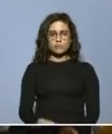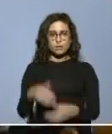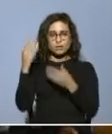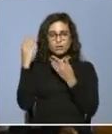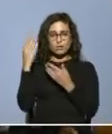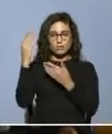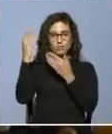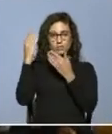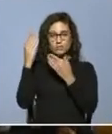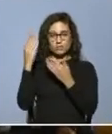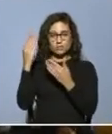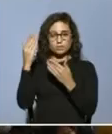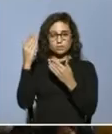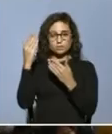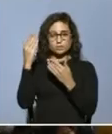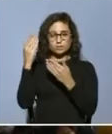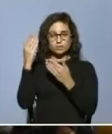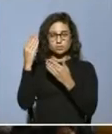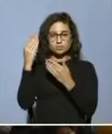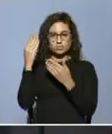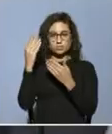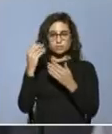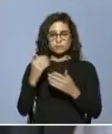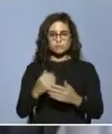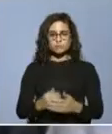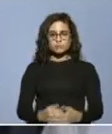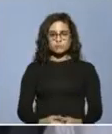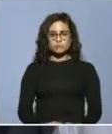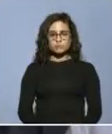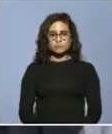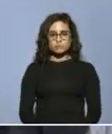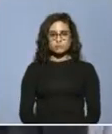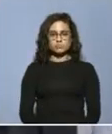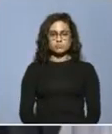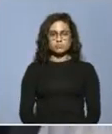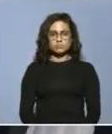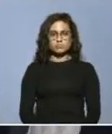Gloria in excelsis Deo.